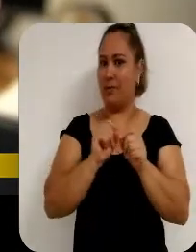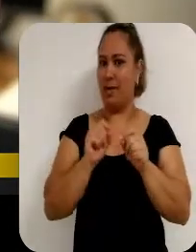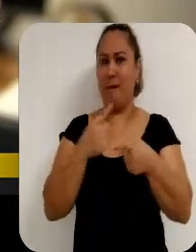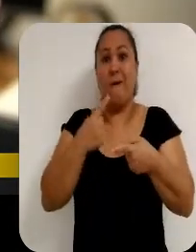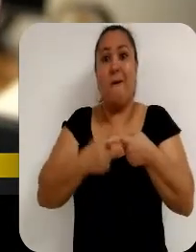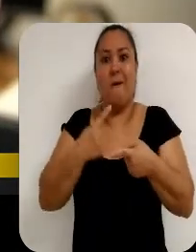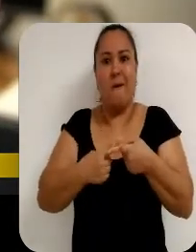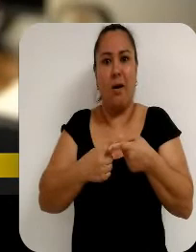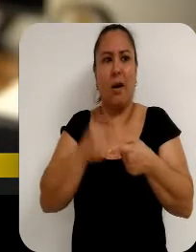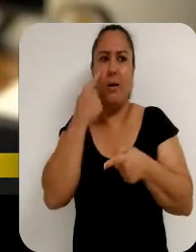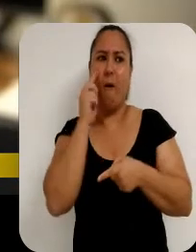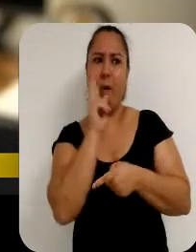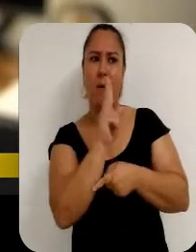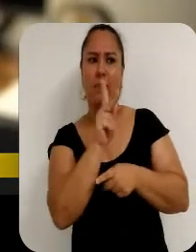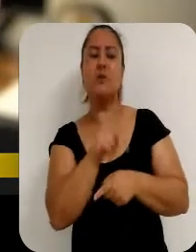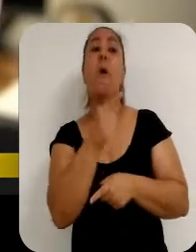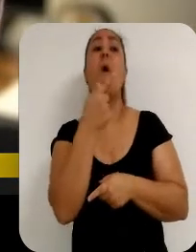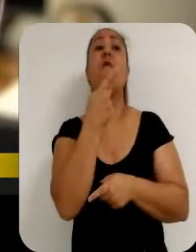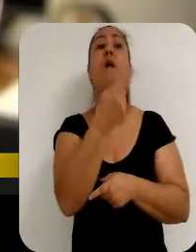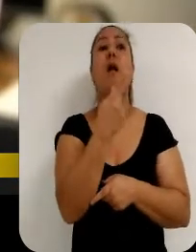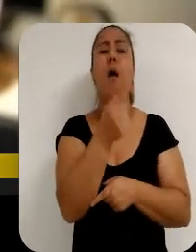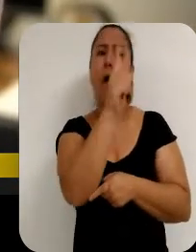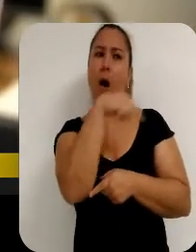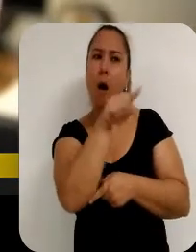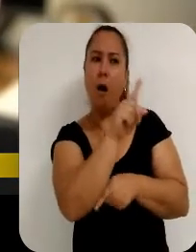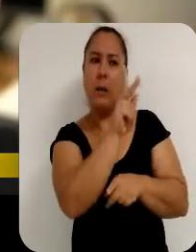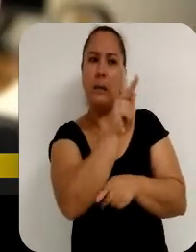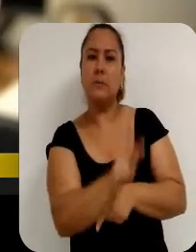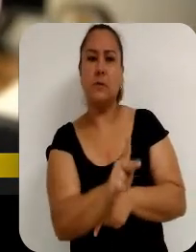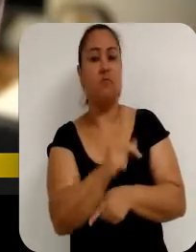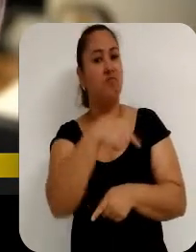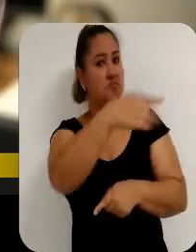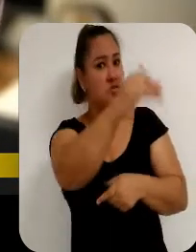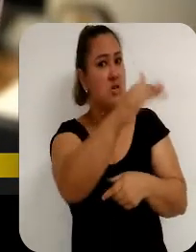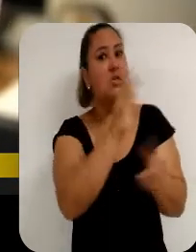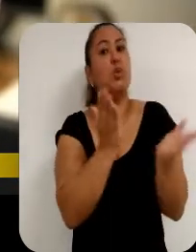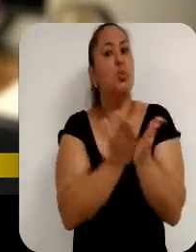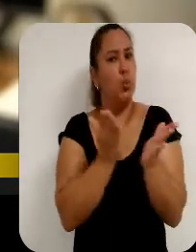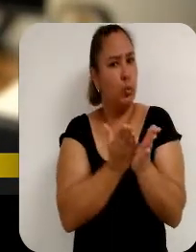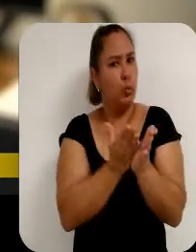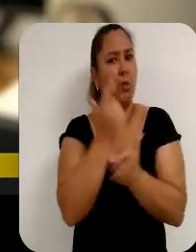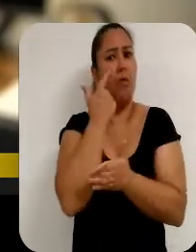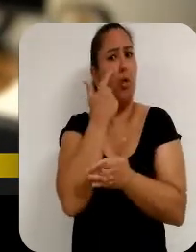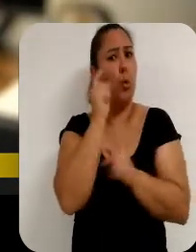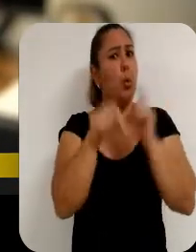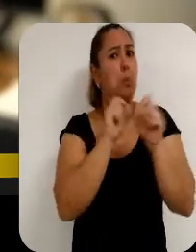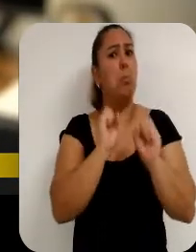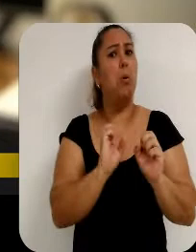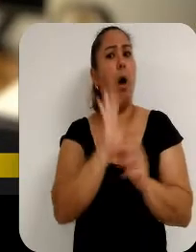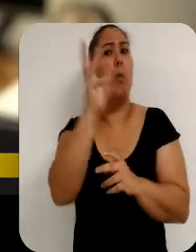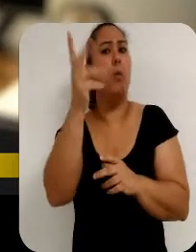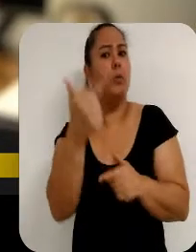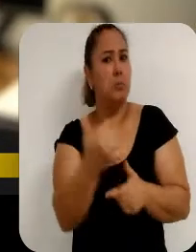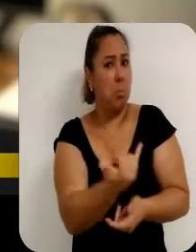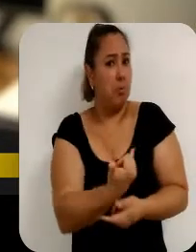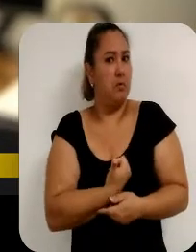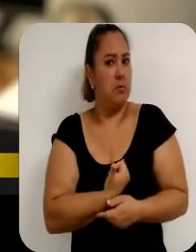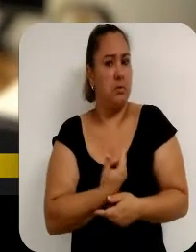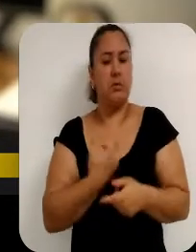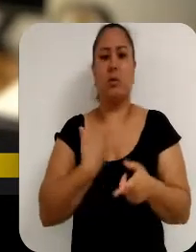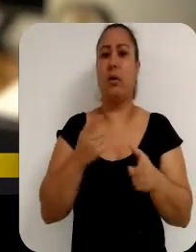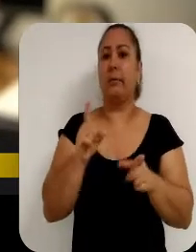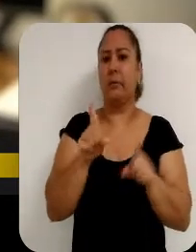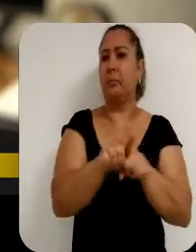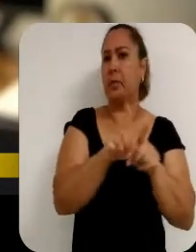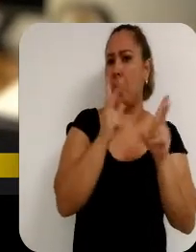falaram, olha, estudem aí, projetem para a gente o que pode acontecer com o número de casos na Inglaterra, para a gente saber se